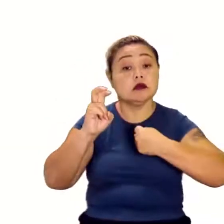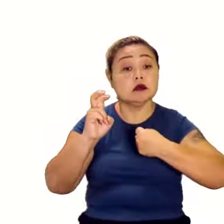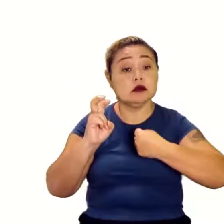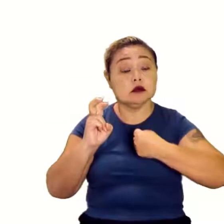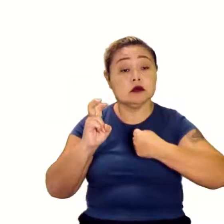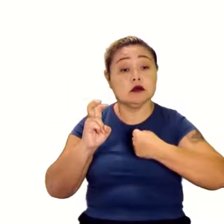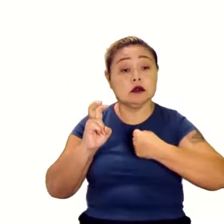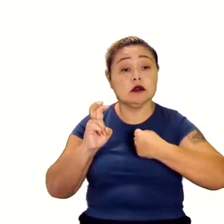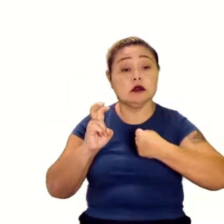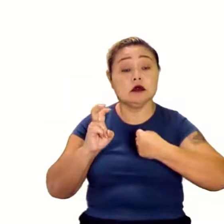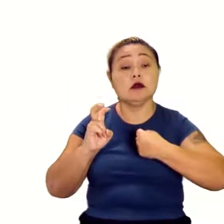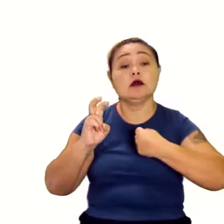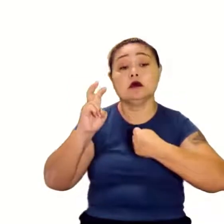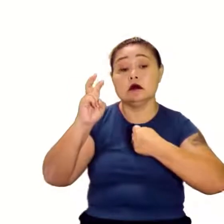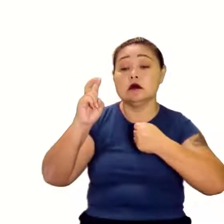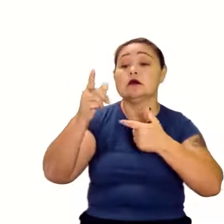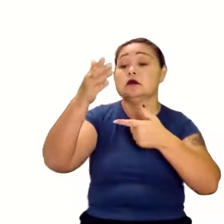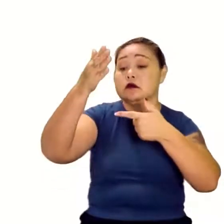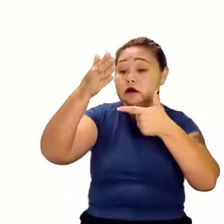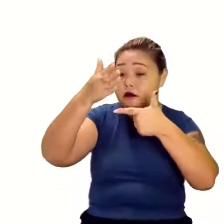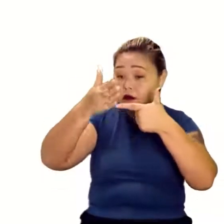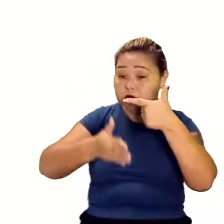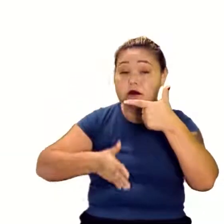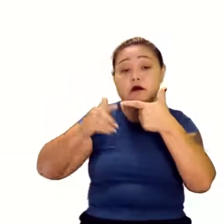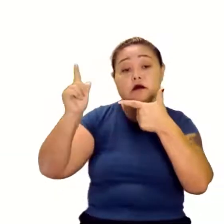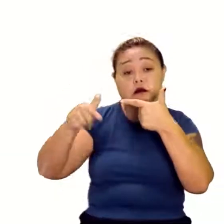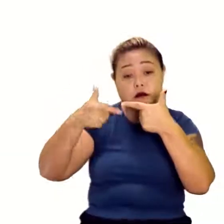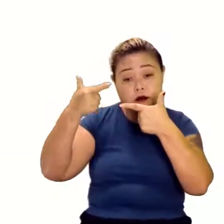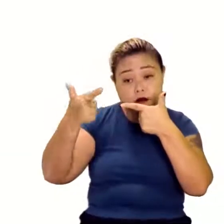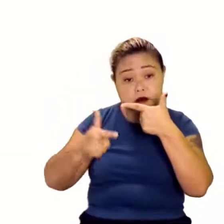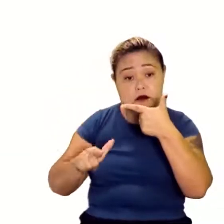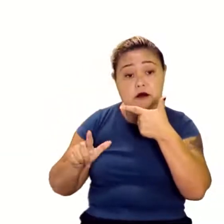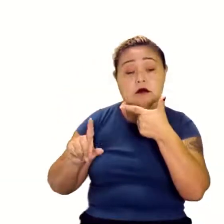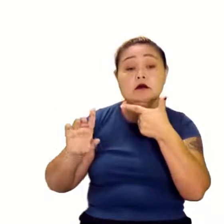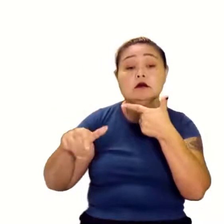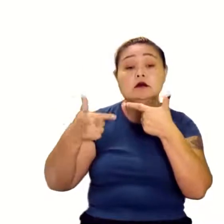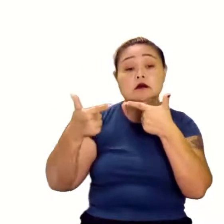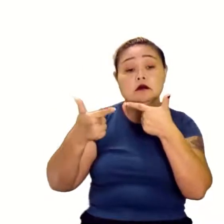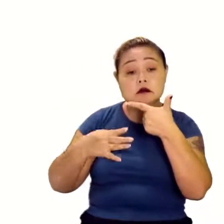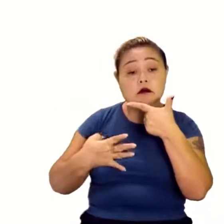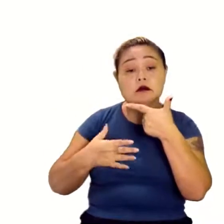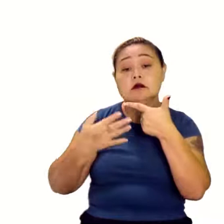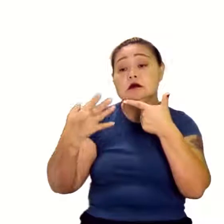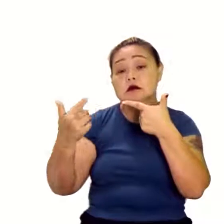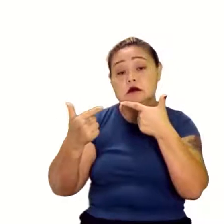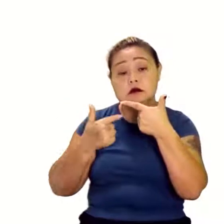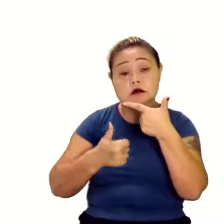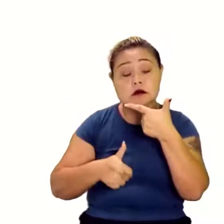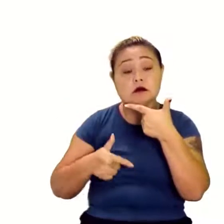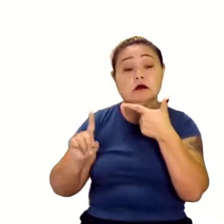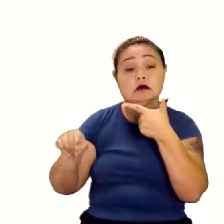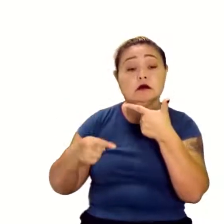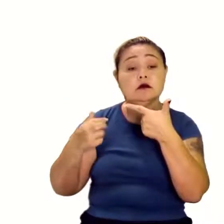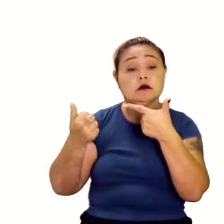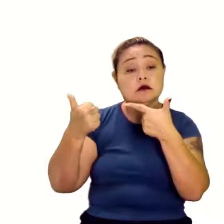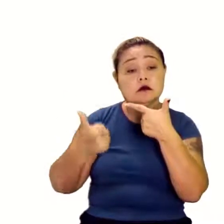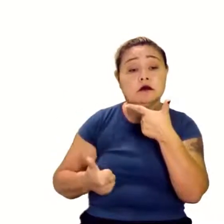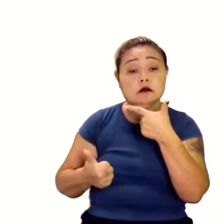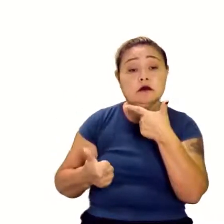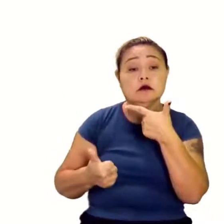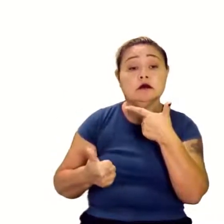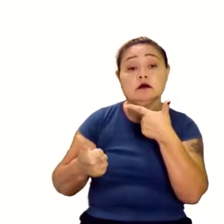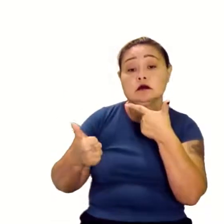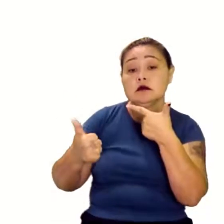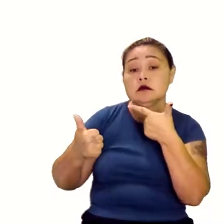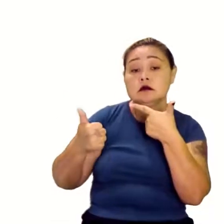O 32, A por 2 dá 16, A por 2 dá 8, por 2 dá 4, por 2 dá 2, por 2 dá